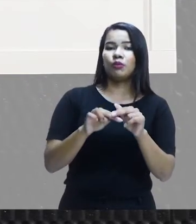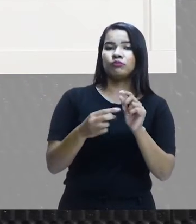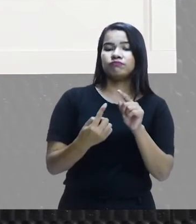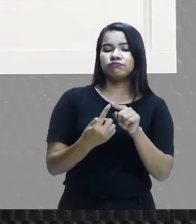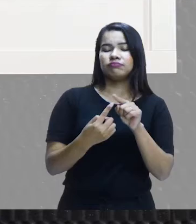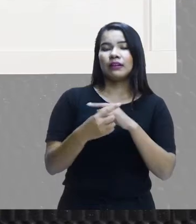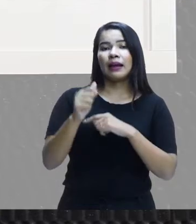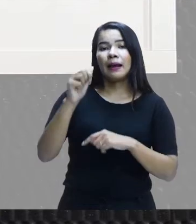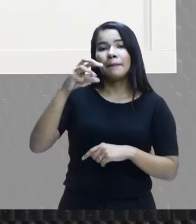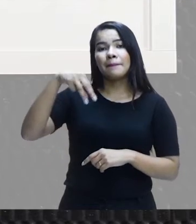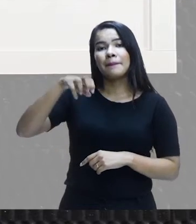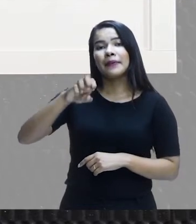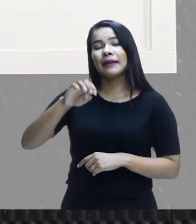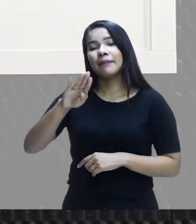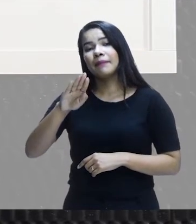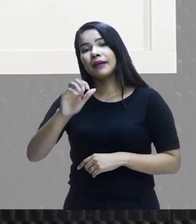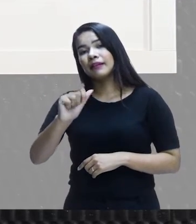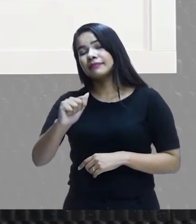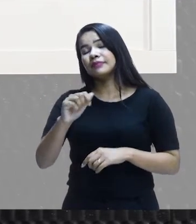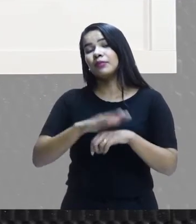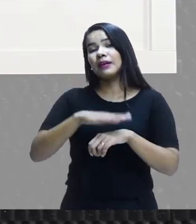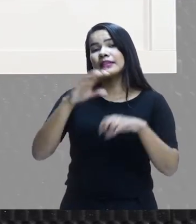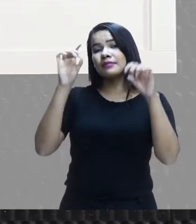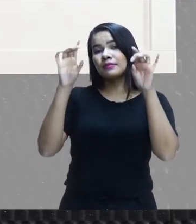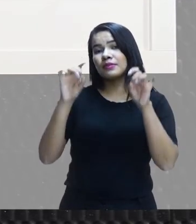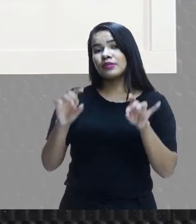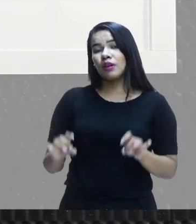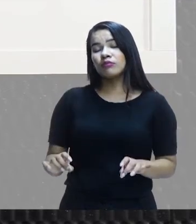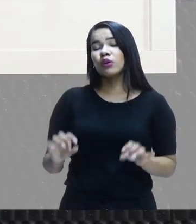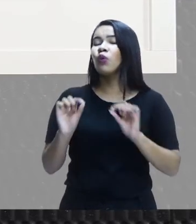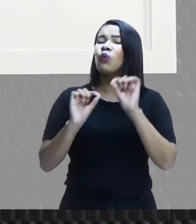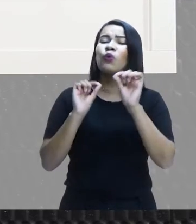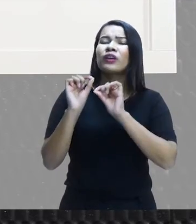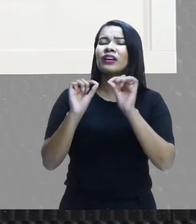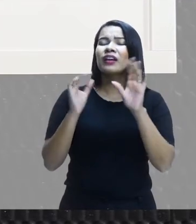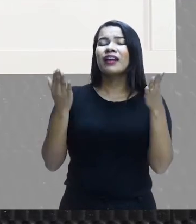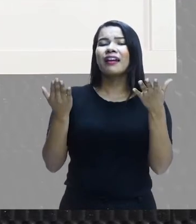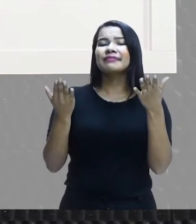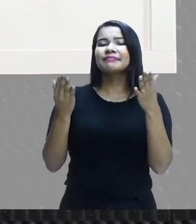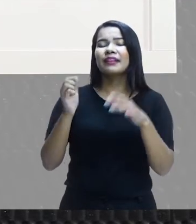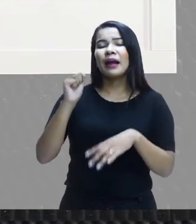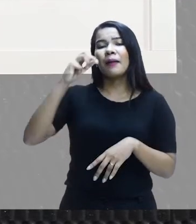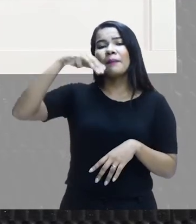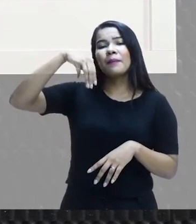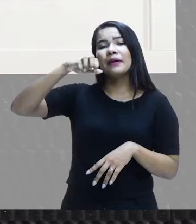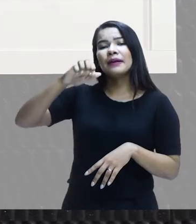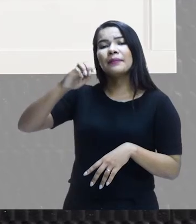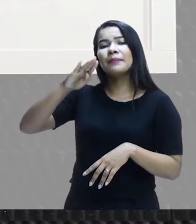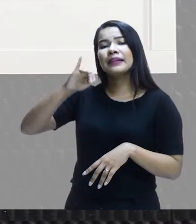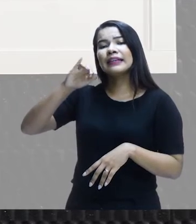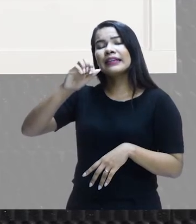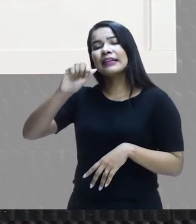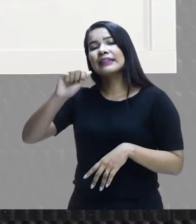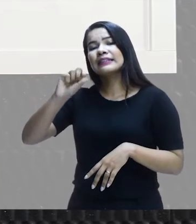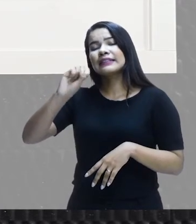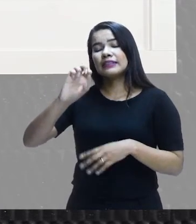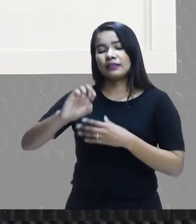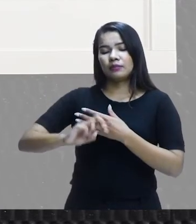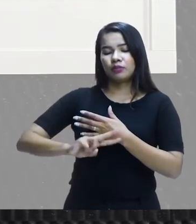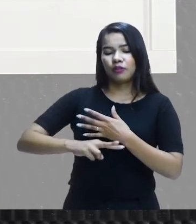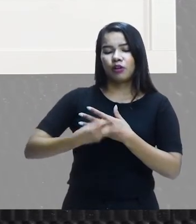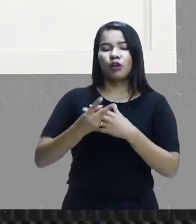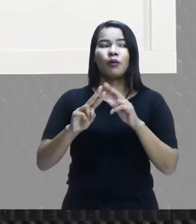das principais, tá, ok? Amebas, quando a gente fala de ameba, o que é amebíase? Doença provocada, tá, ok? Por